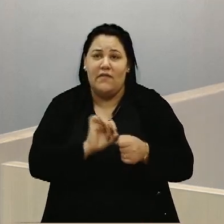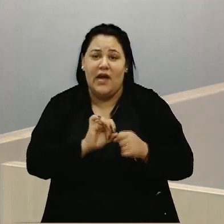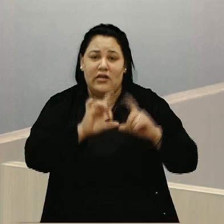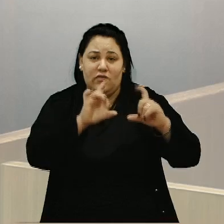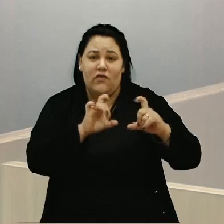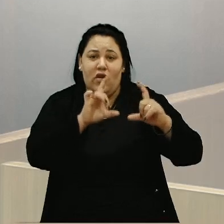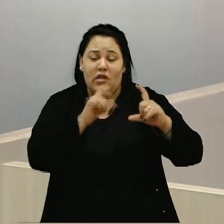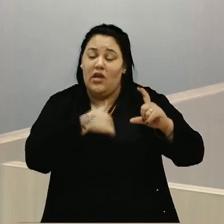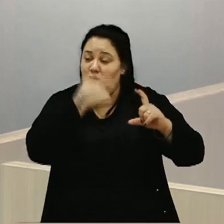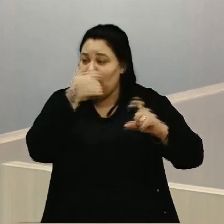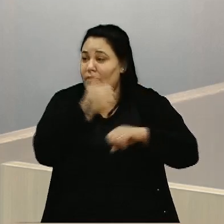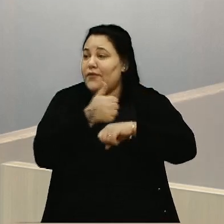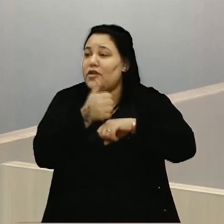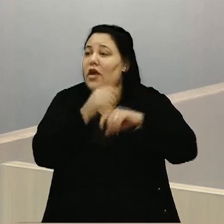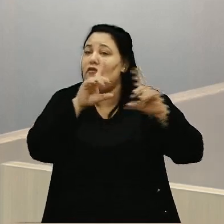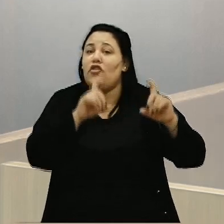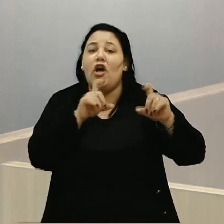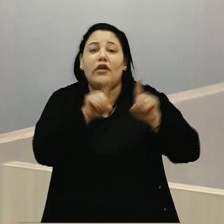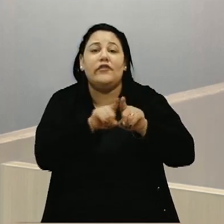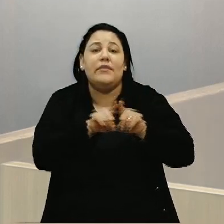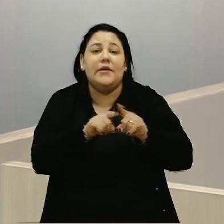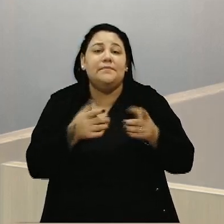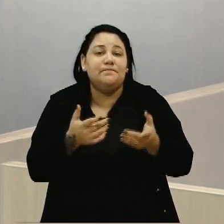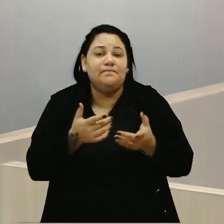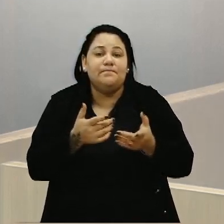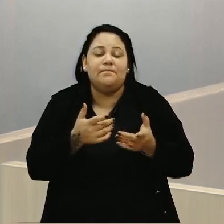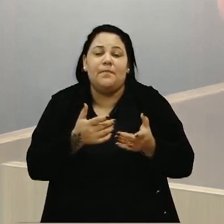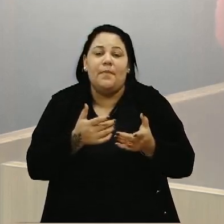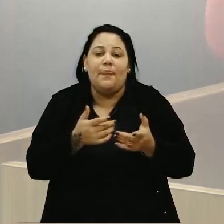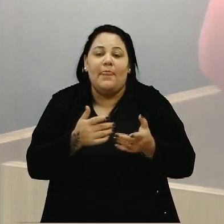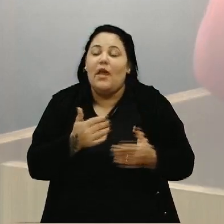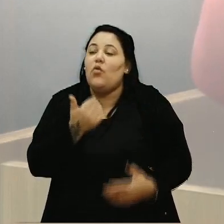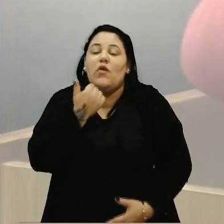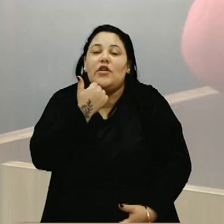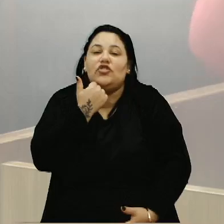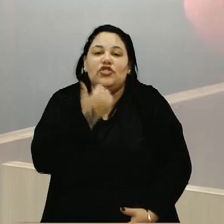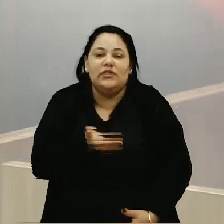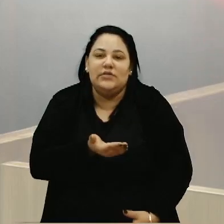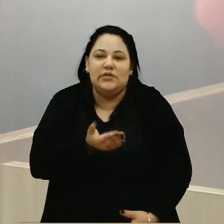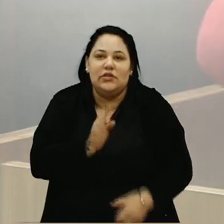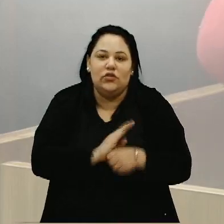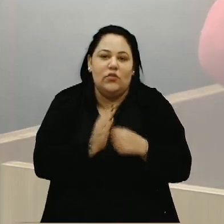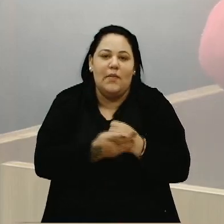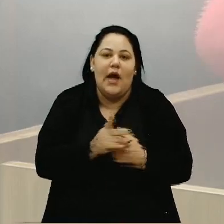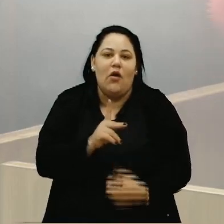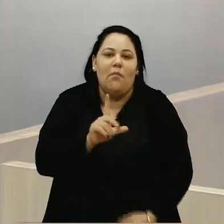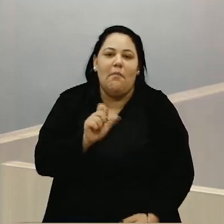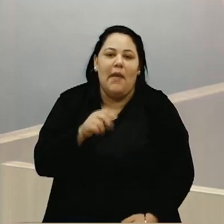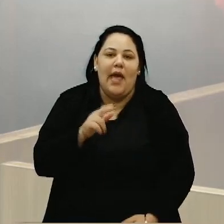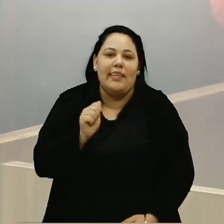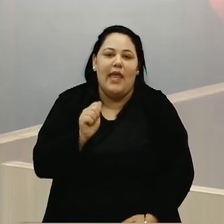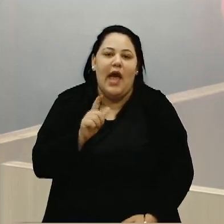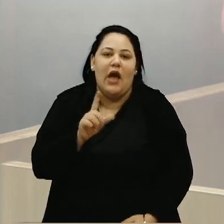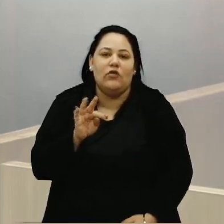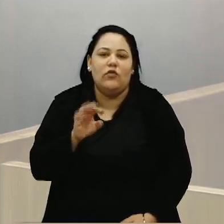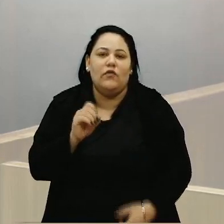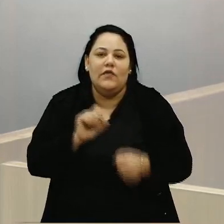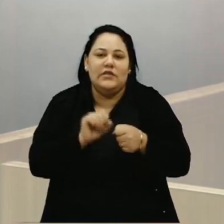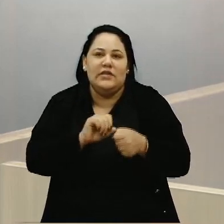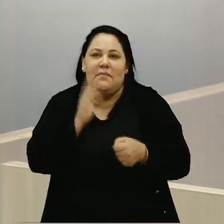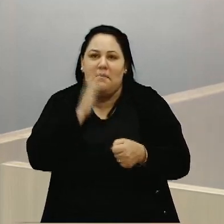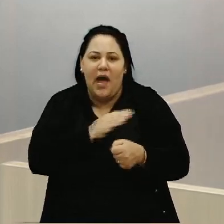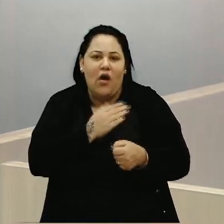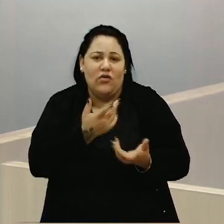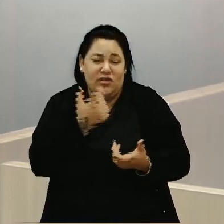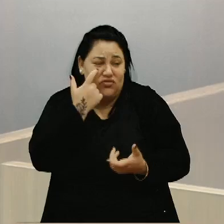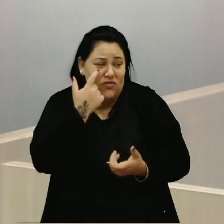até fotógrafo deve ser lá. Inclusive, então assim, ó, não adianta ir no Planalto fazer algo mal feito, que nem já fizeram em algumas obras